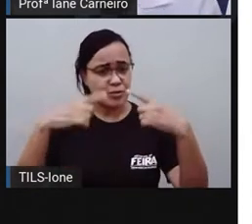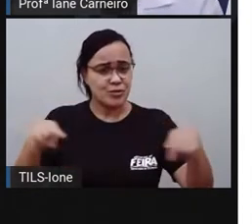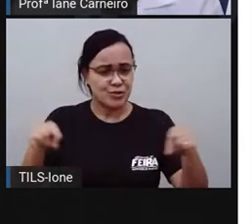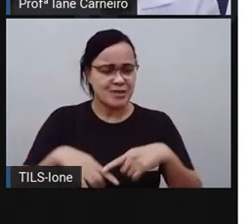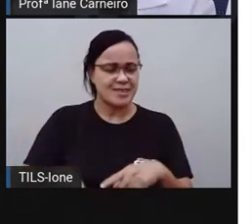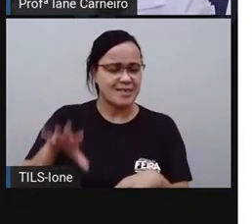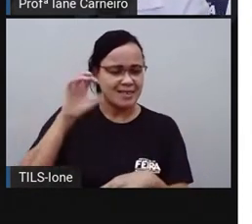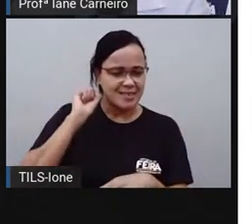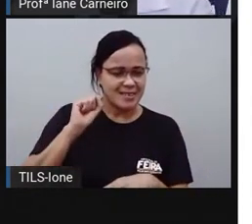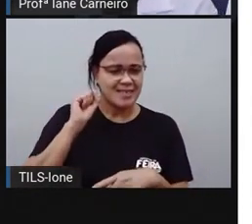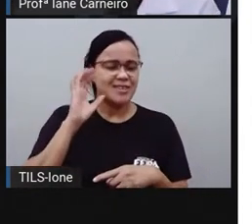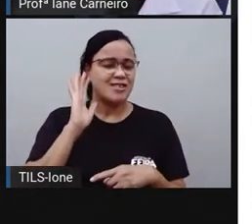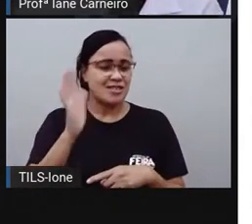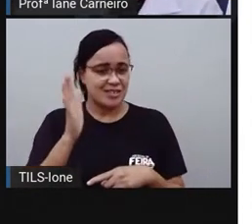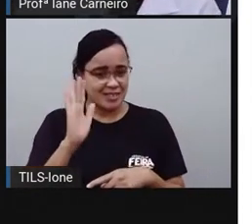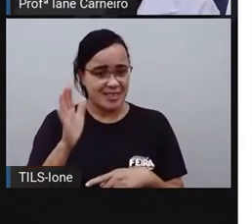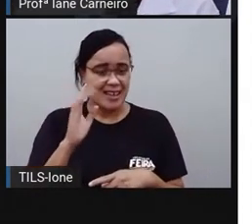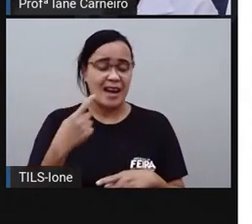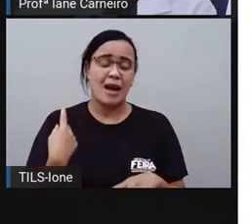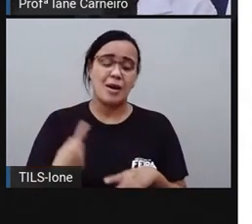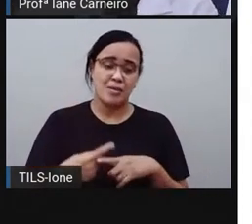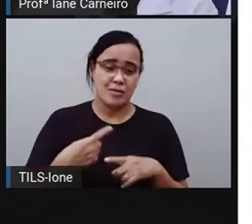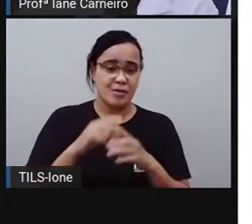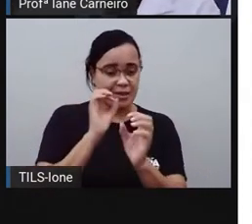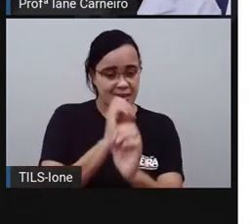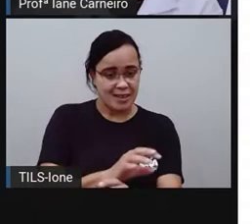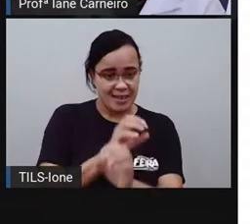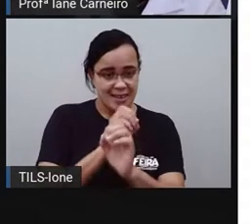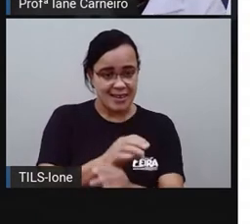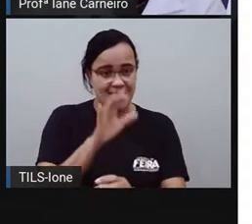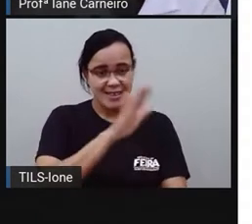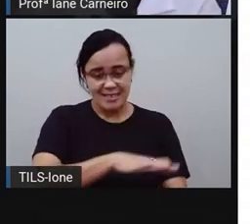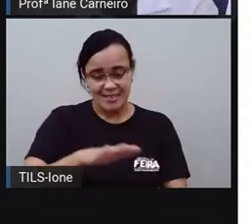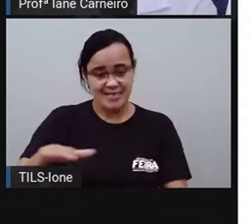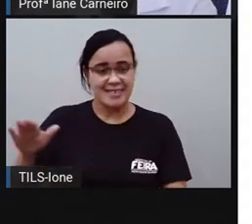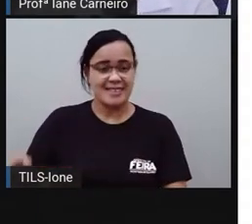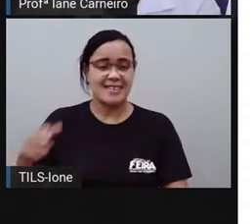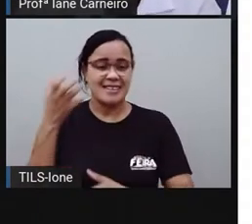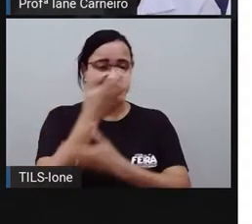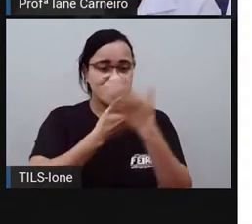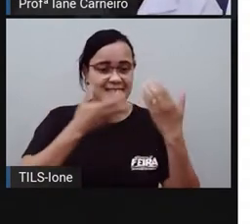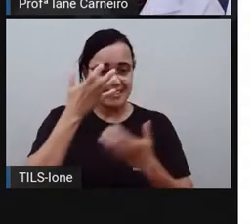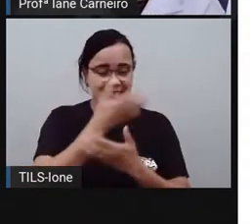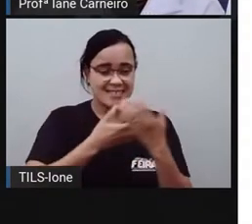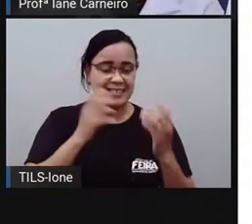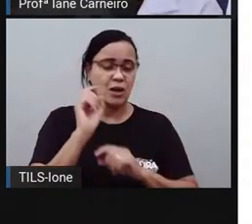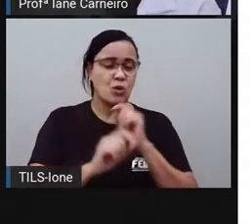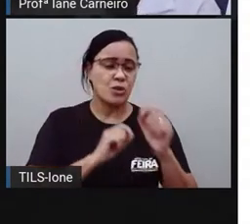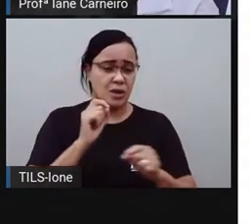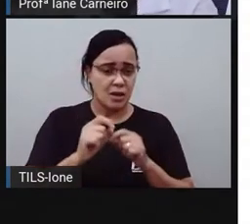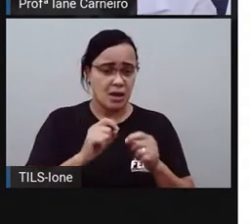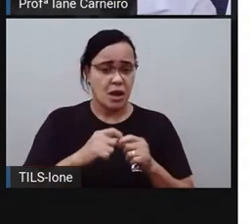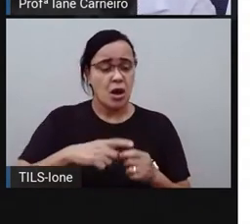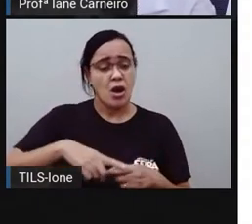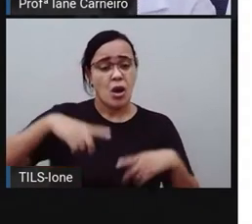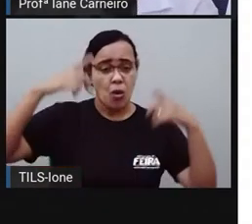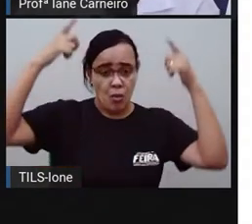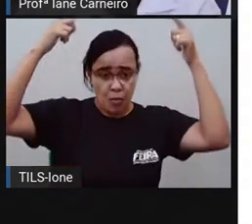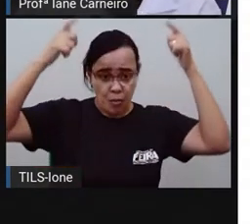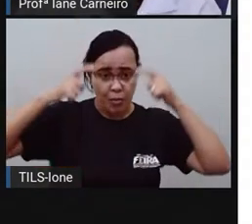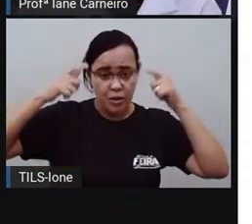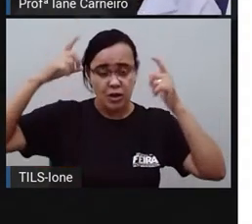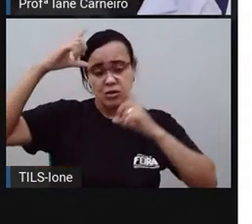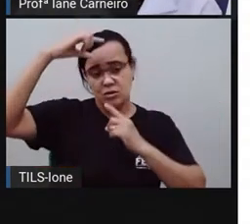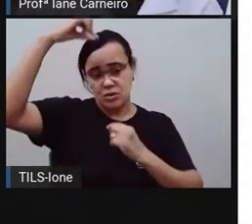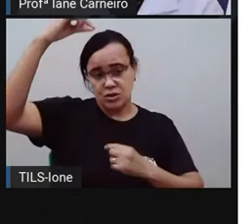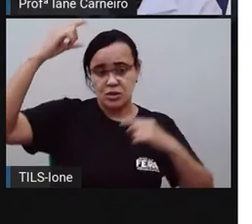educação infantil a gente canta bastante essa música. Então ela diz assim, ó: o meu chapéu tem três pontas. Tem três pontas o